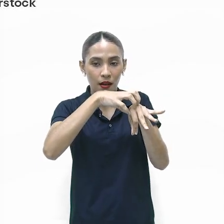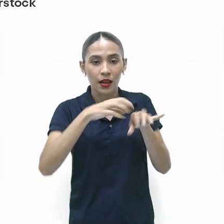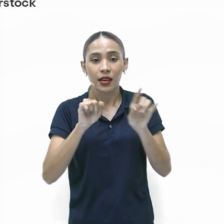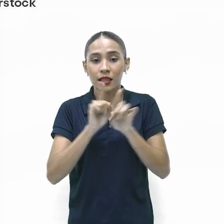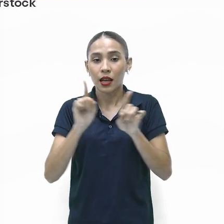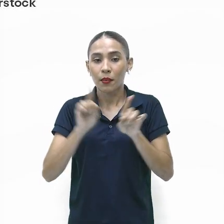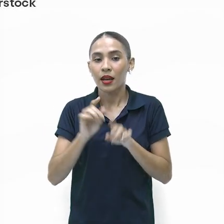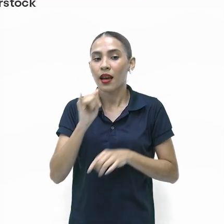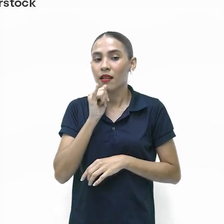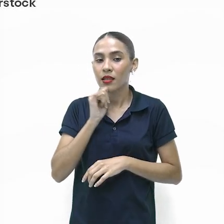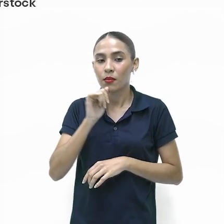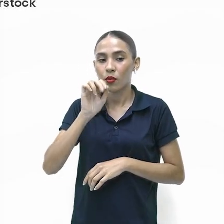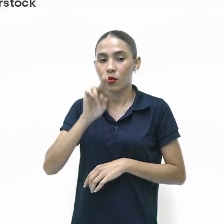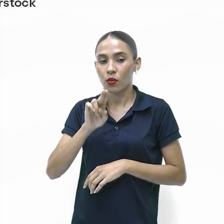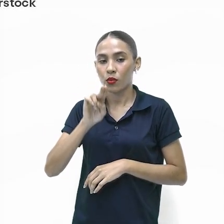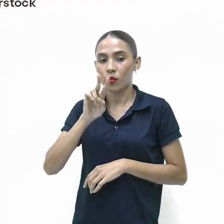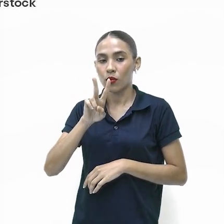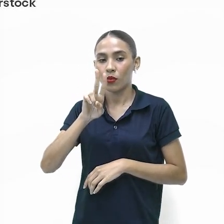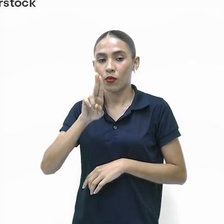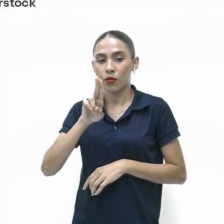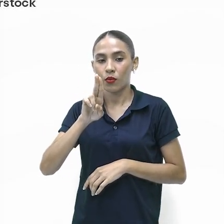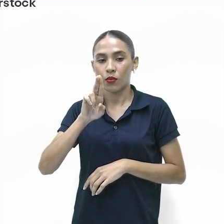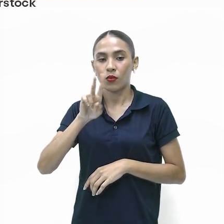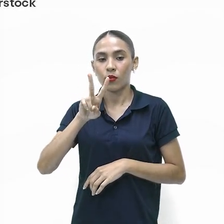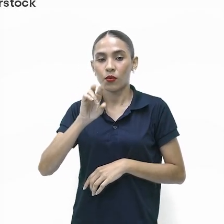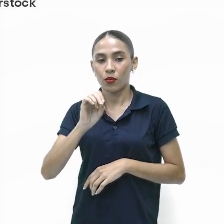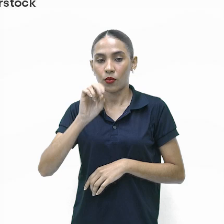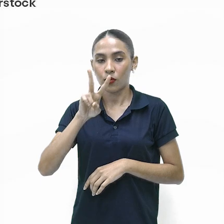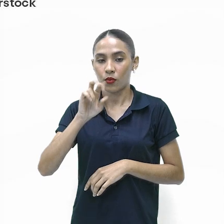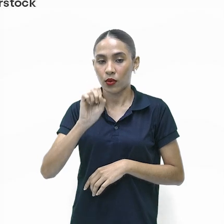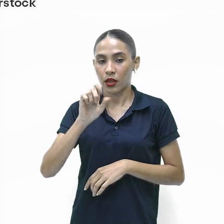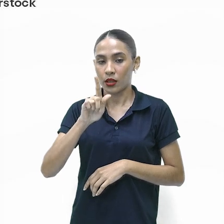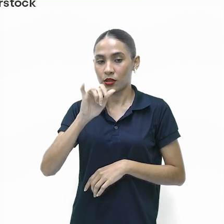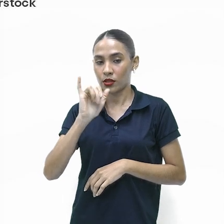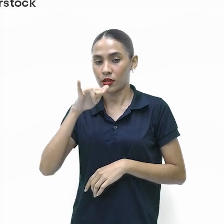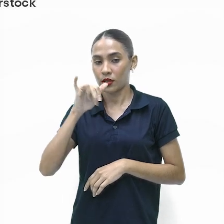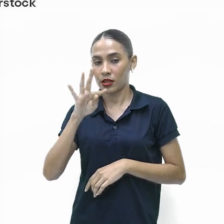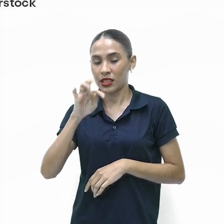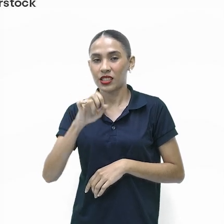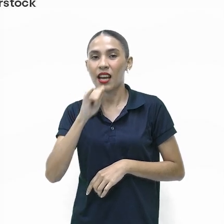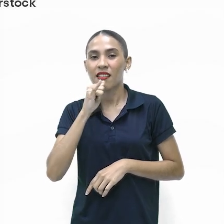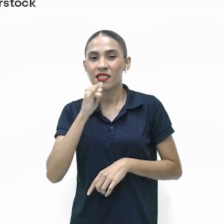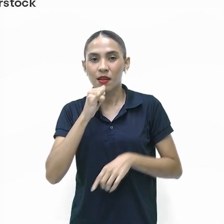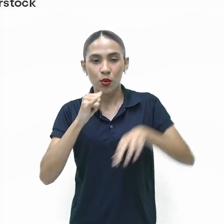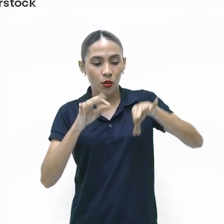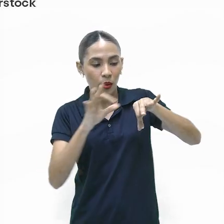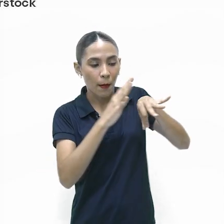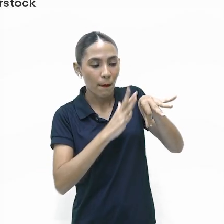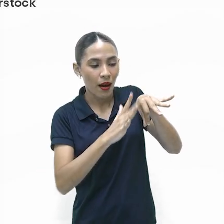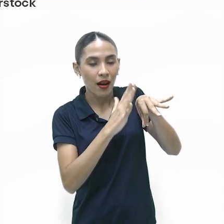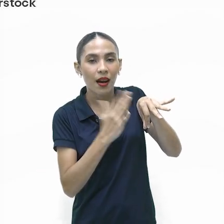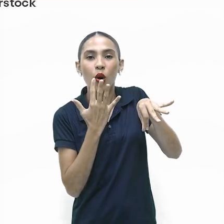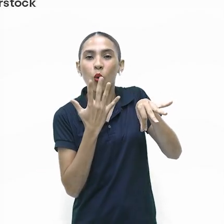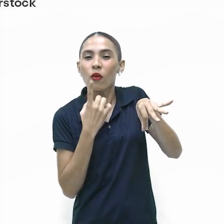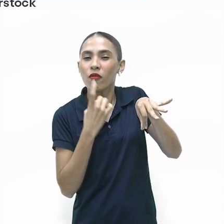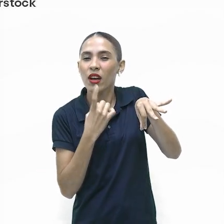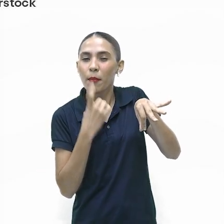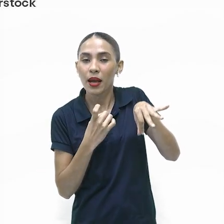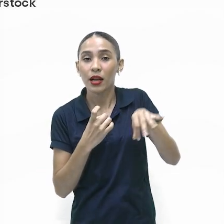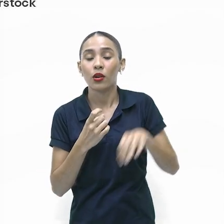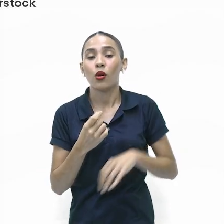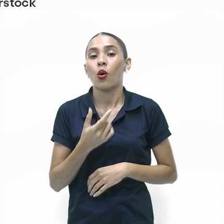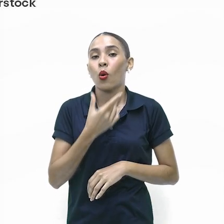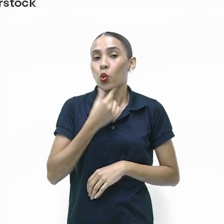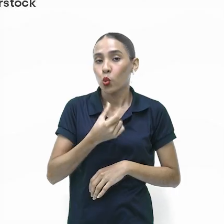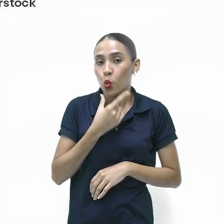e a vulvovaginite, que dá um ar assim, de infecção com inchaço, né, e vermelhidão. No homem, nós temos aí uma vermelhidão, que é